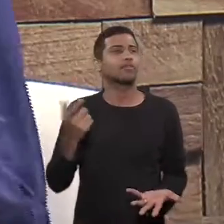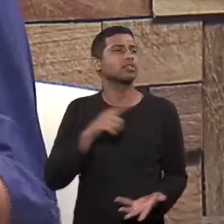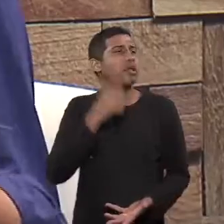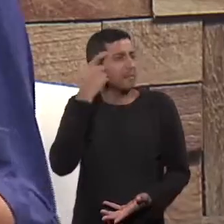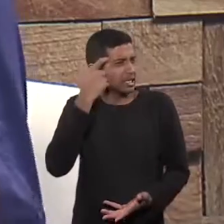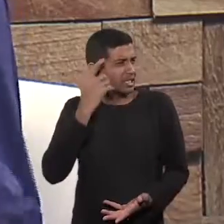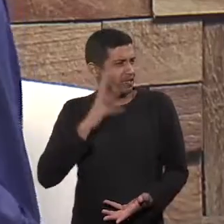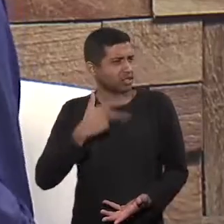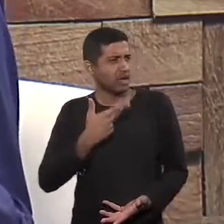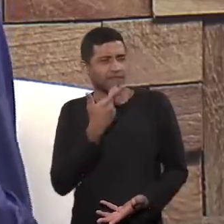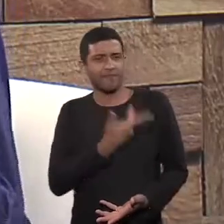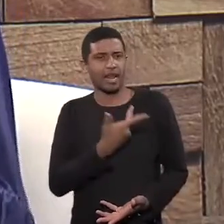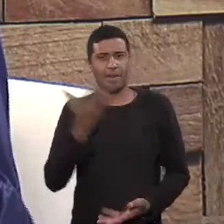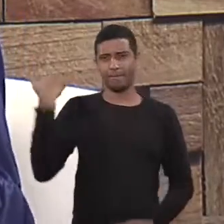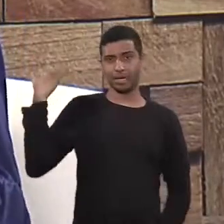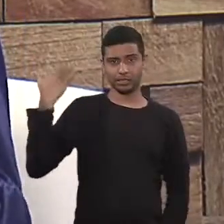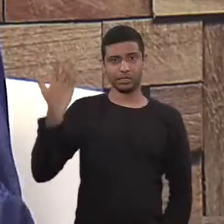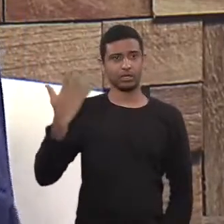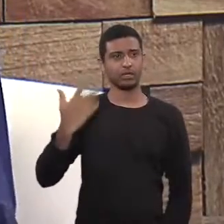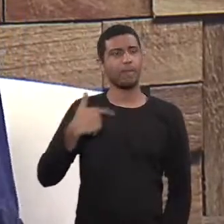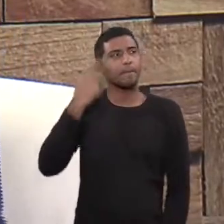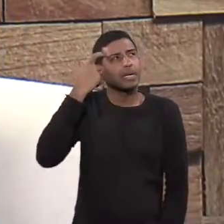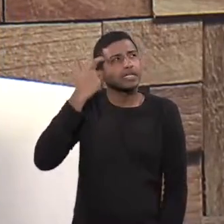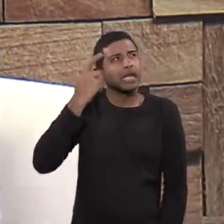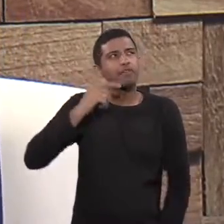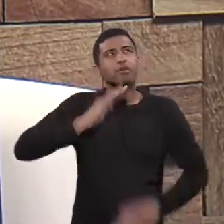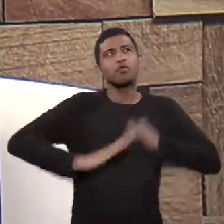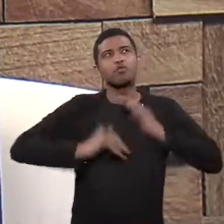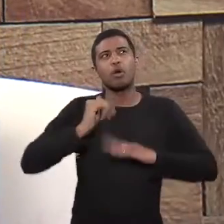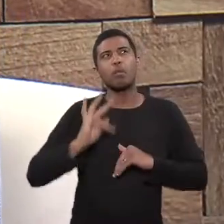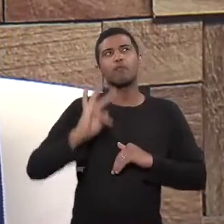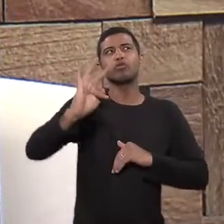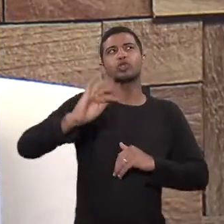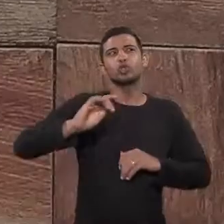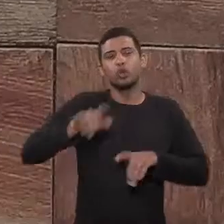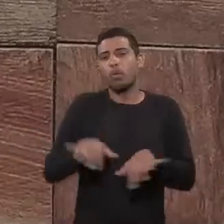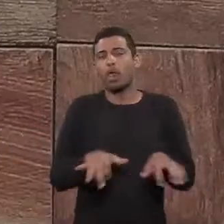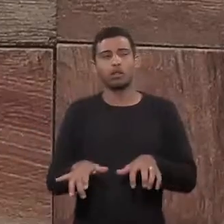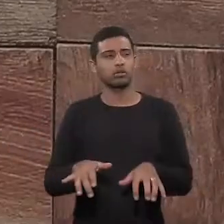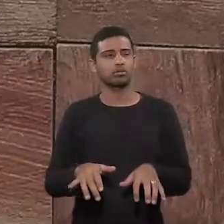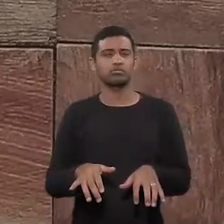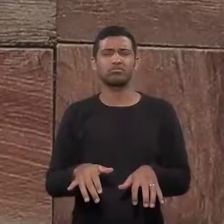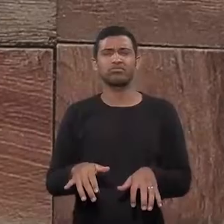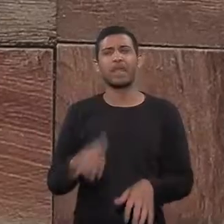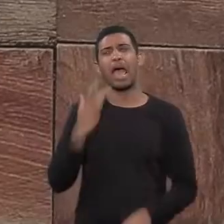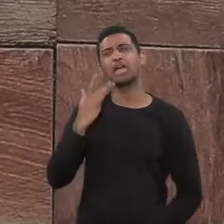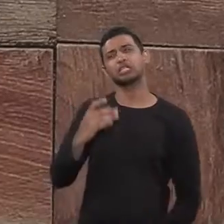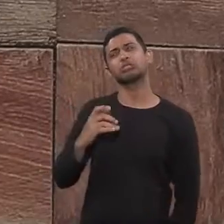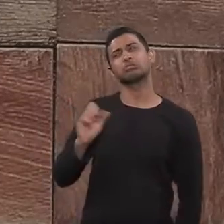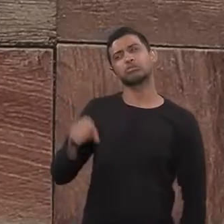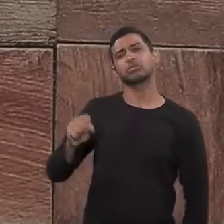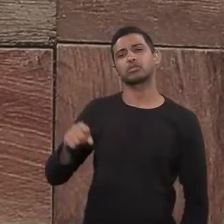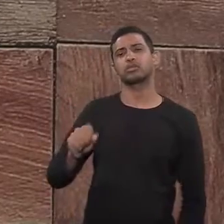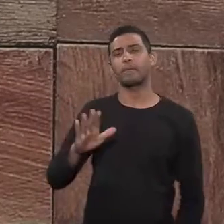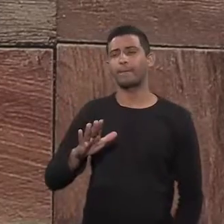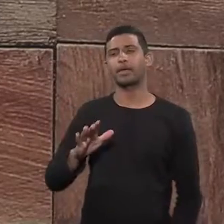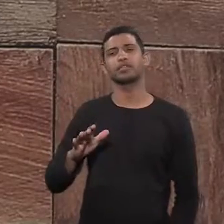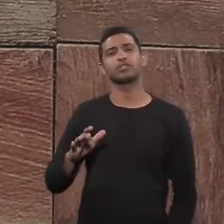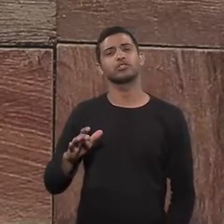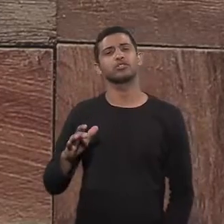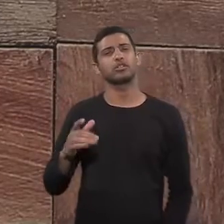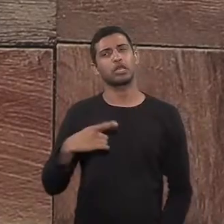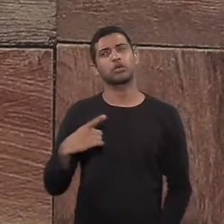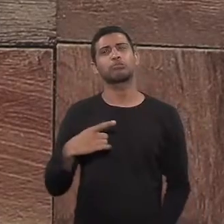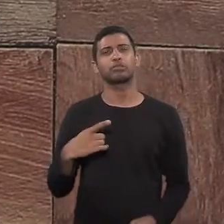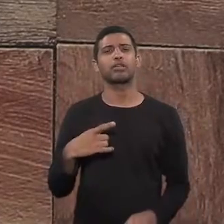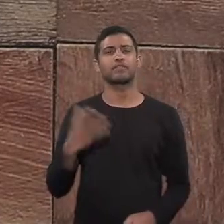Você já pensava nesse momento, né, naquela época, em ser pianista? Talvez sim. Mas houve um momento, assim, eu já